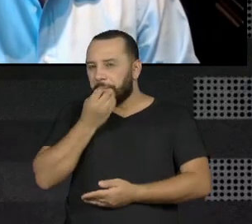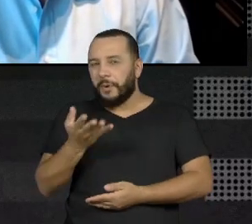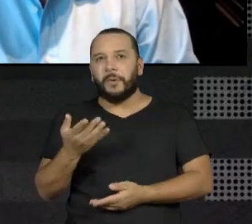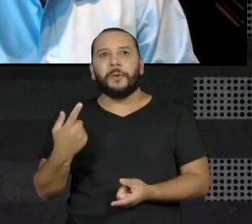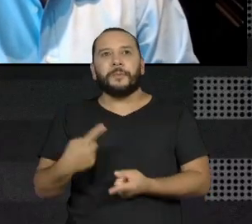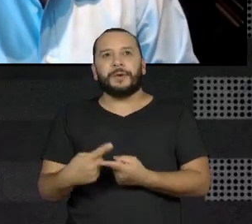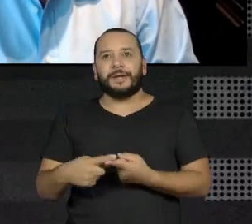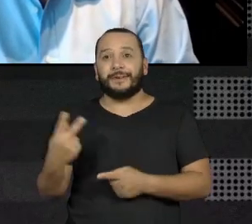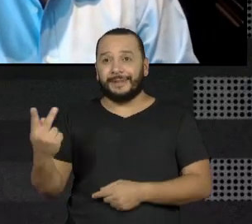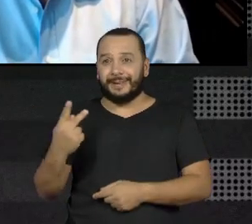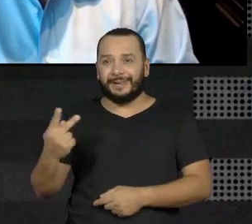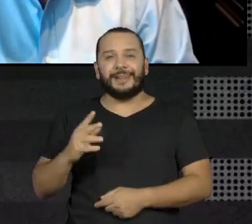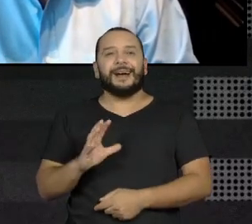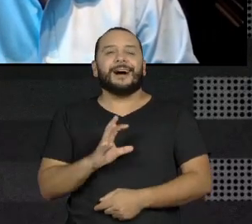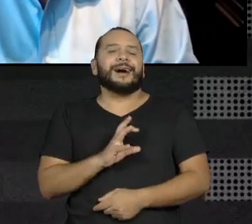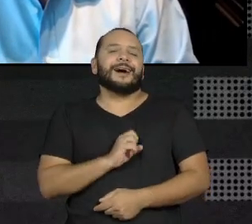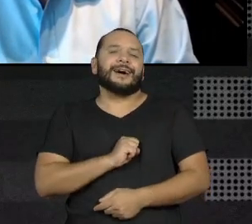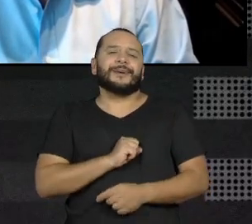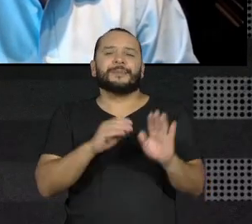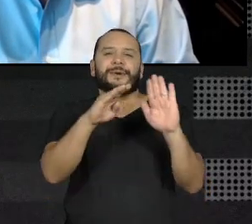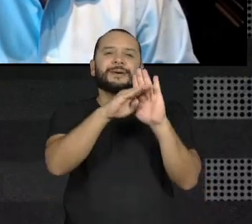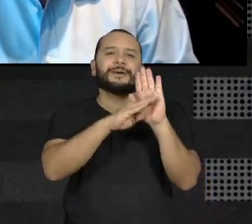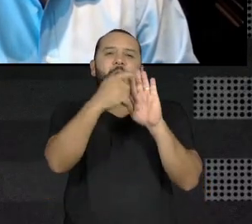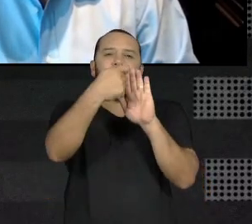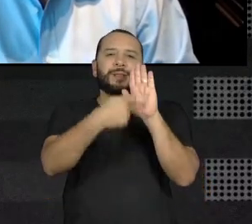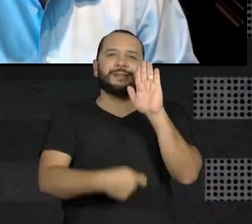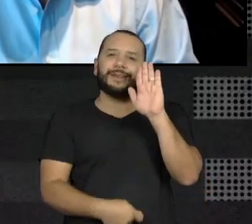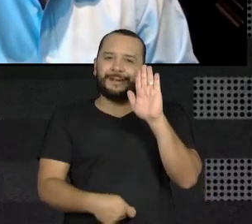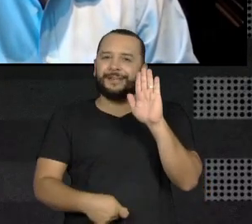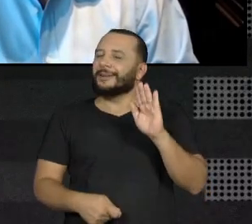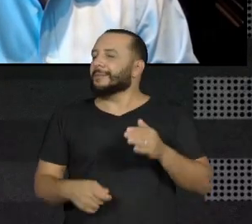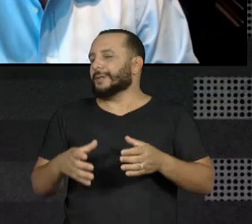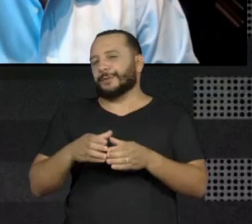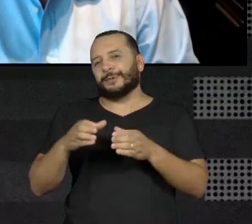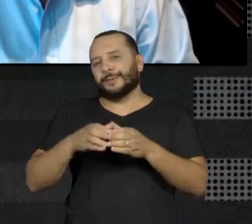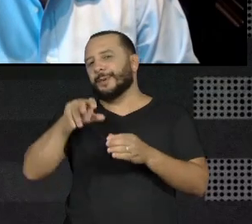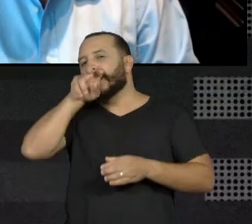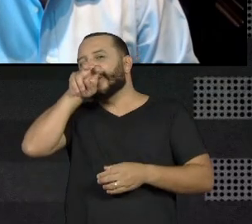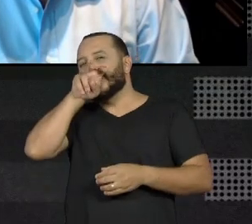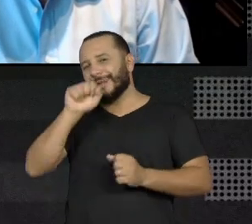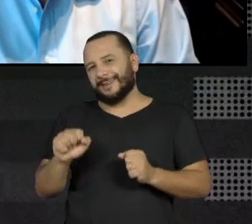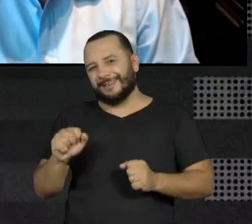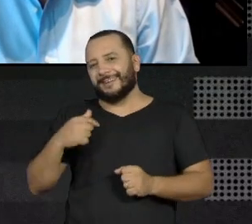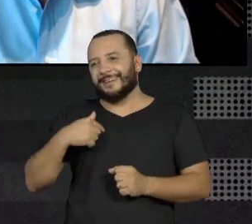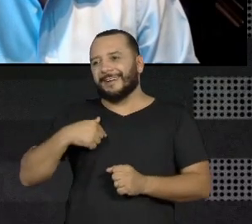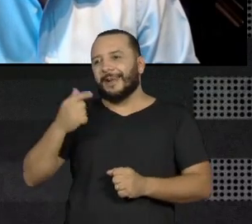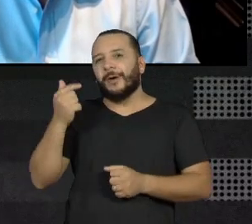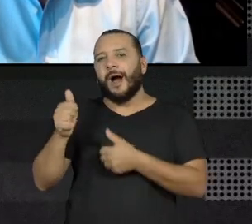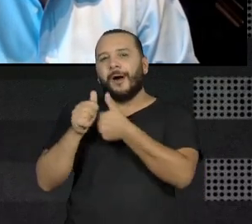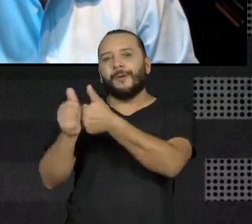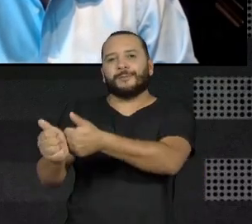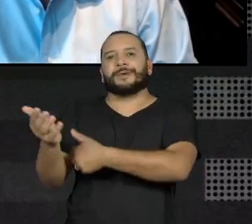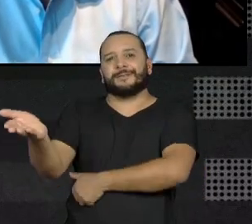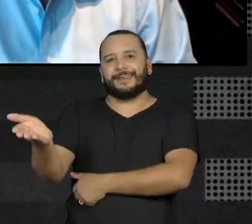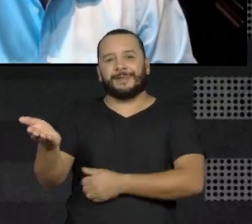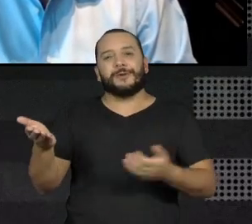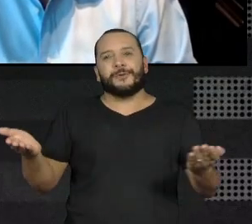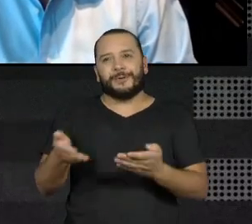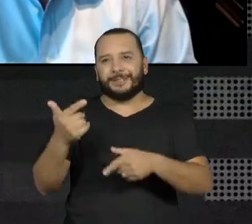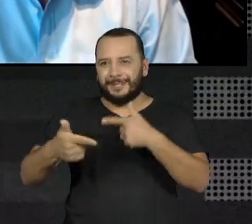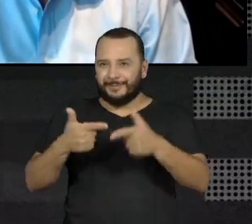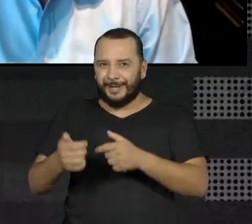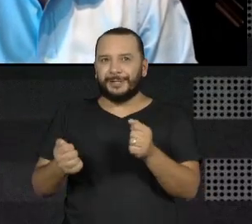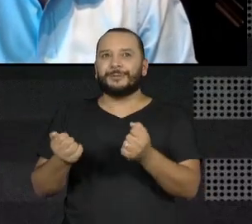fomos muito apaixonados por roteiros, principalmente da Turma da Mônica. Então eu acompanho ele desde sempre. E aí hoje, trabalhando com ele